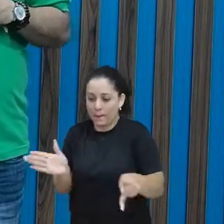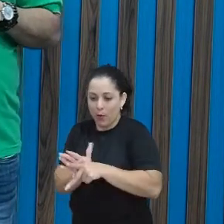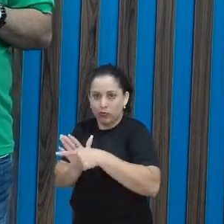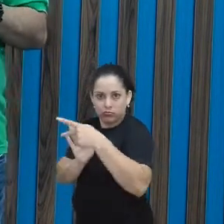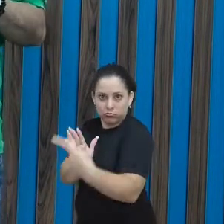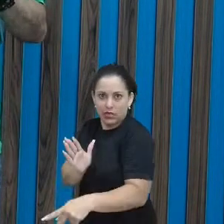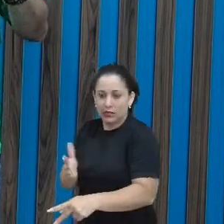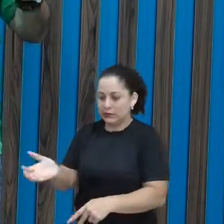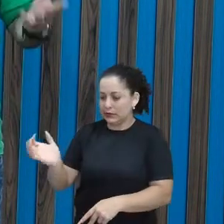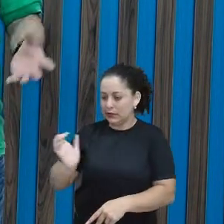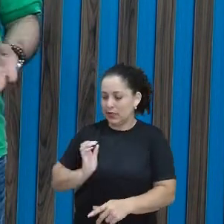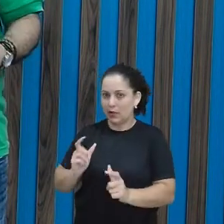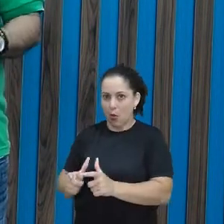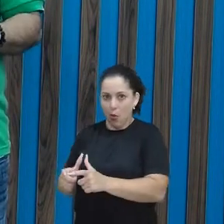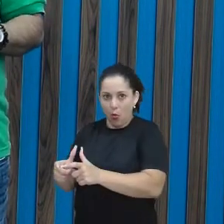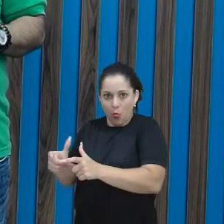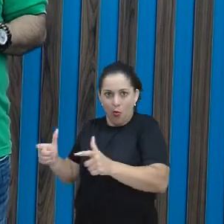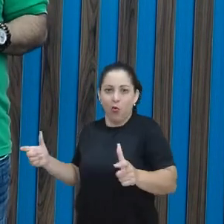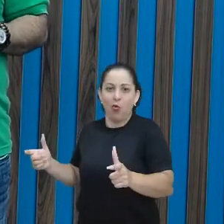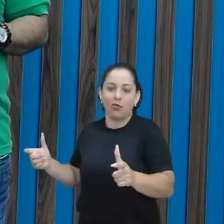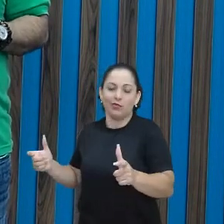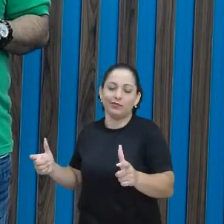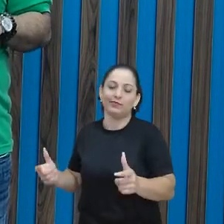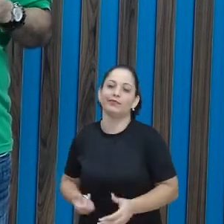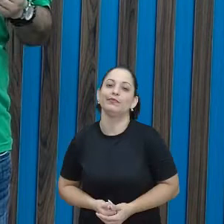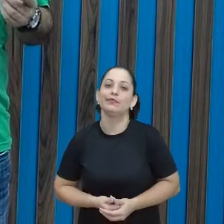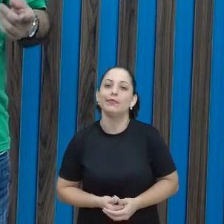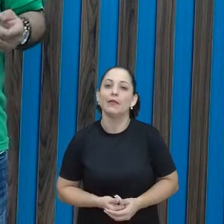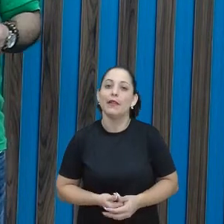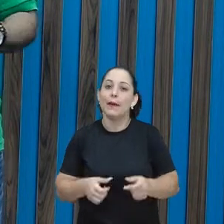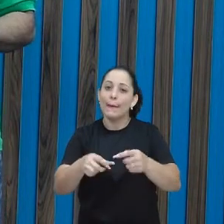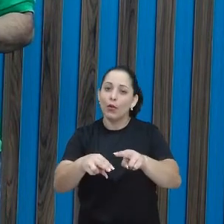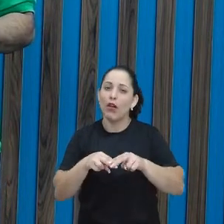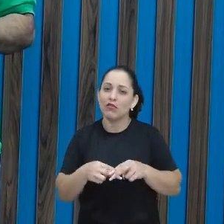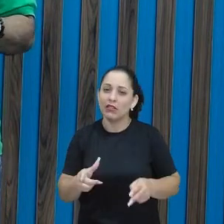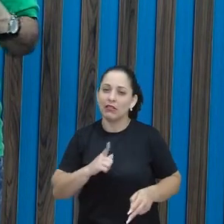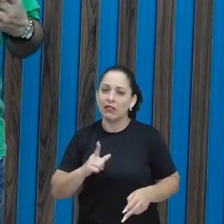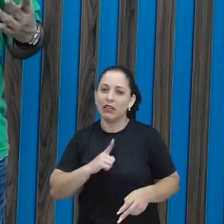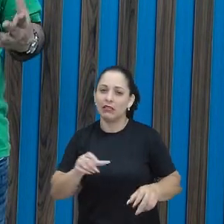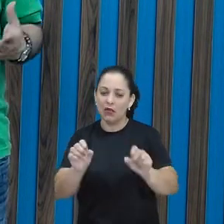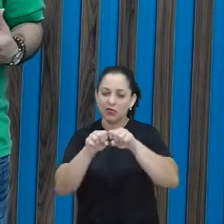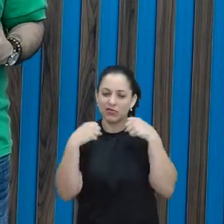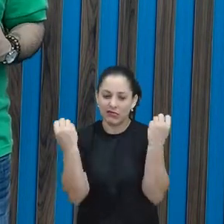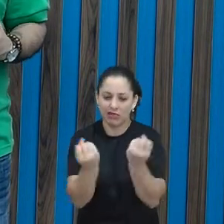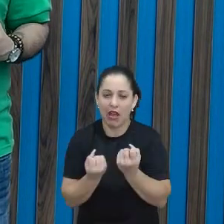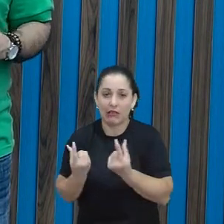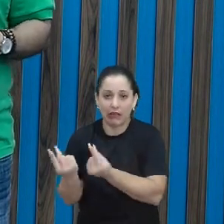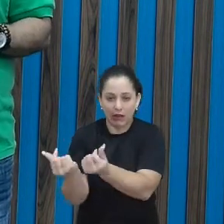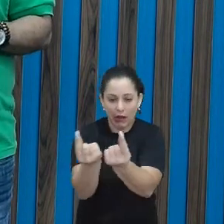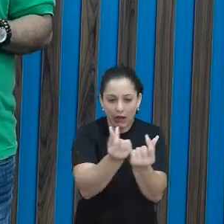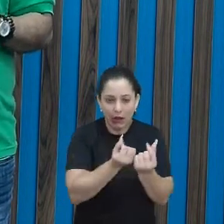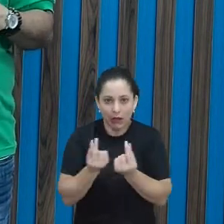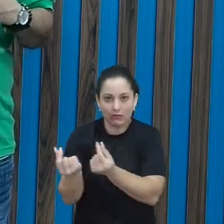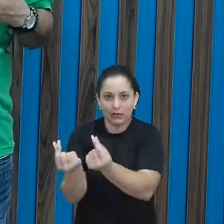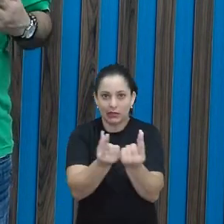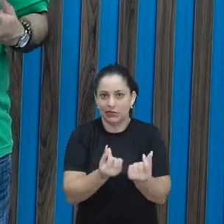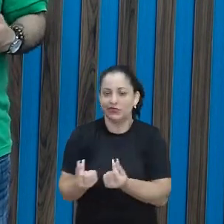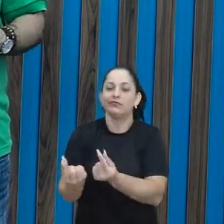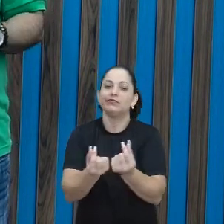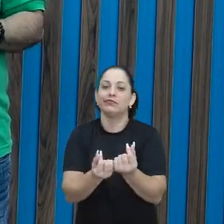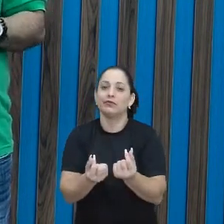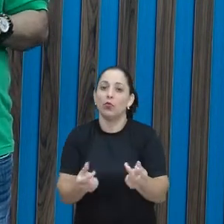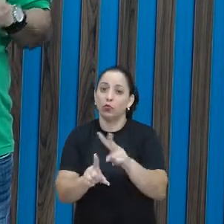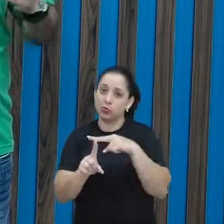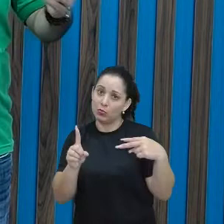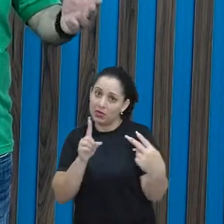um modelo, né, de sociedade que a gente chama de capitalista, né? Então, dentro dessa